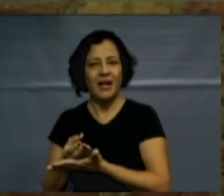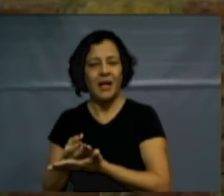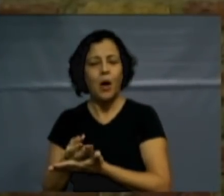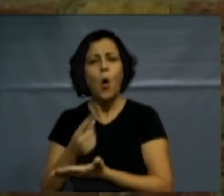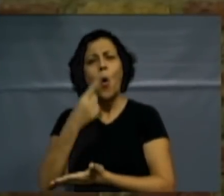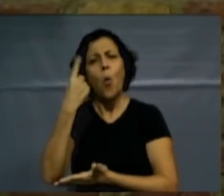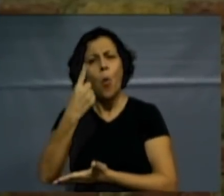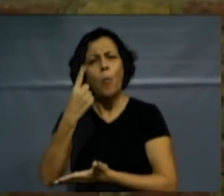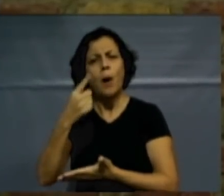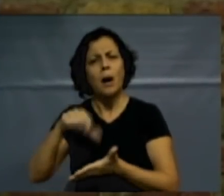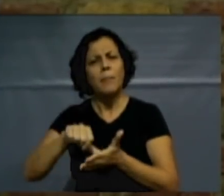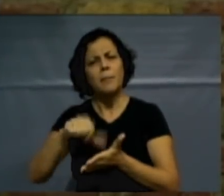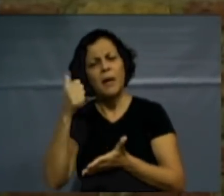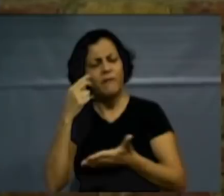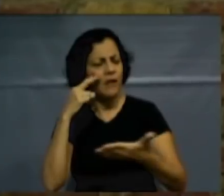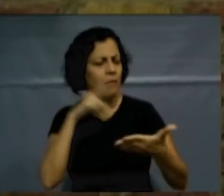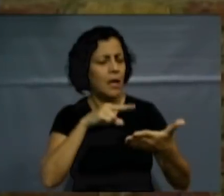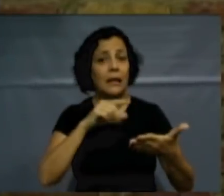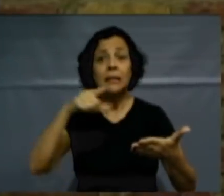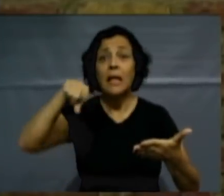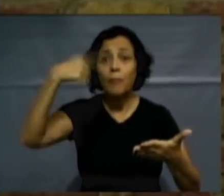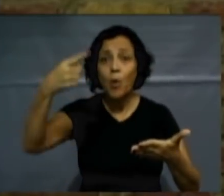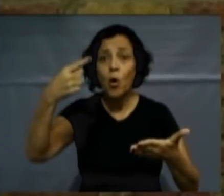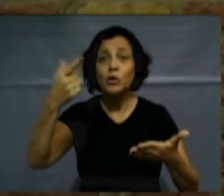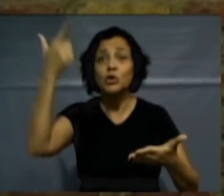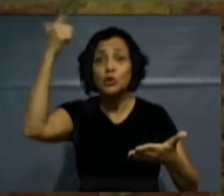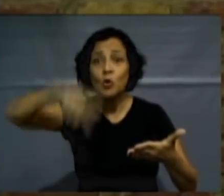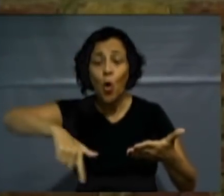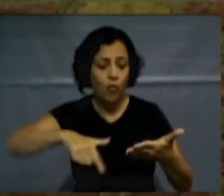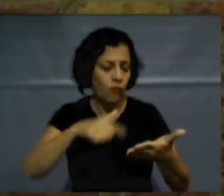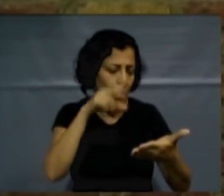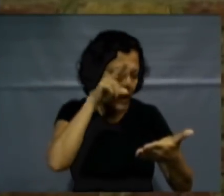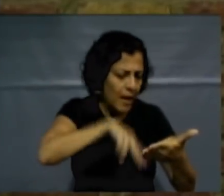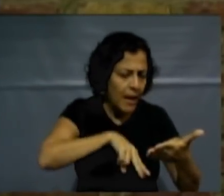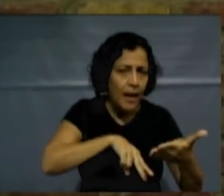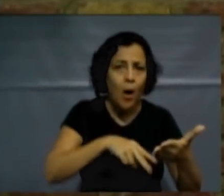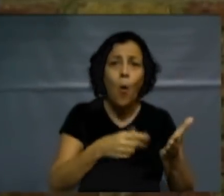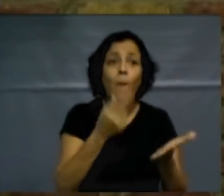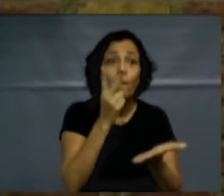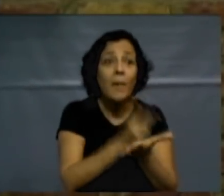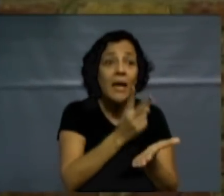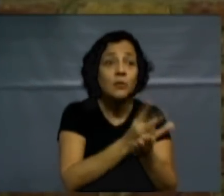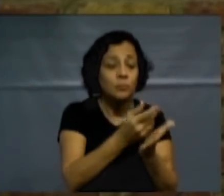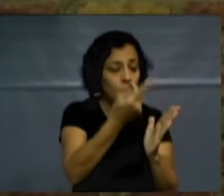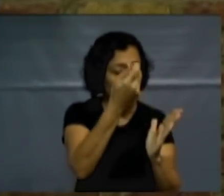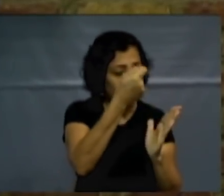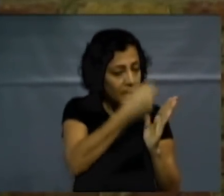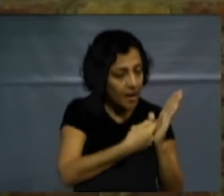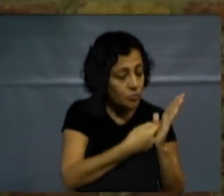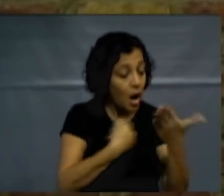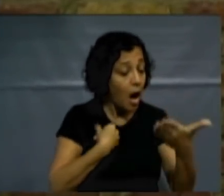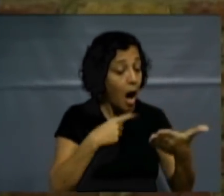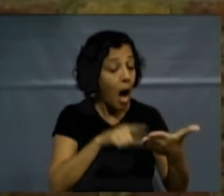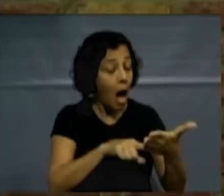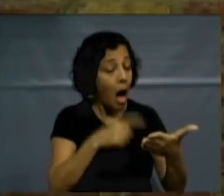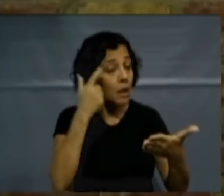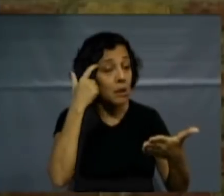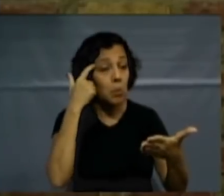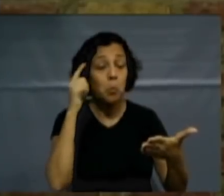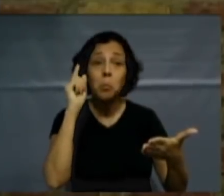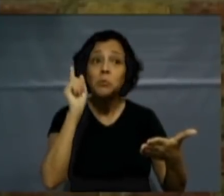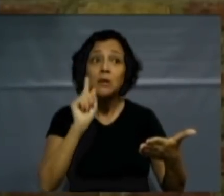acontece? A gente começa a enxergar pontos que a gente não tinha enxergado na primeira leitura. Por quê? Porque a